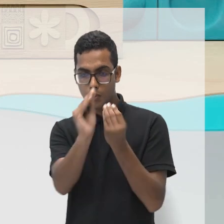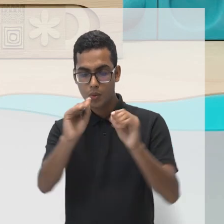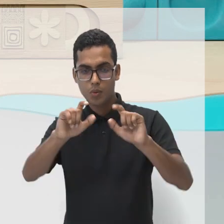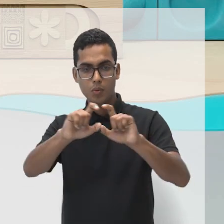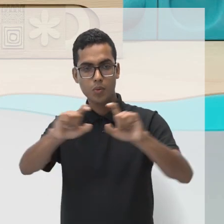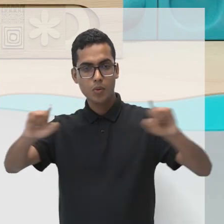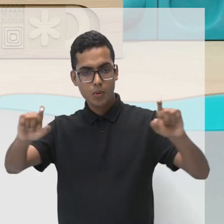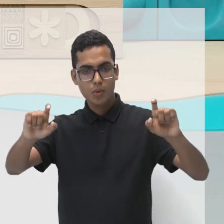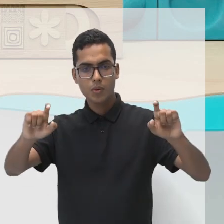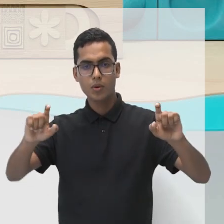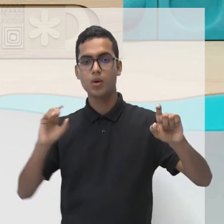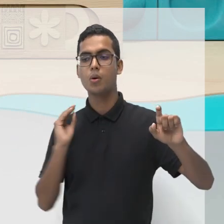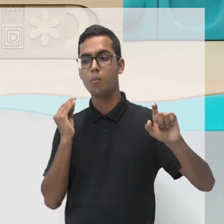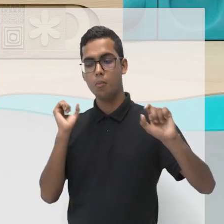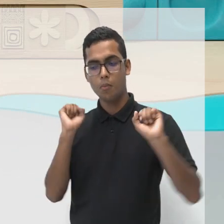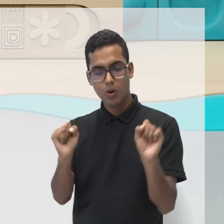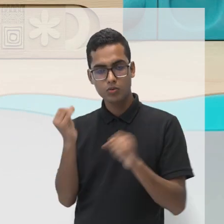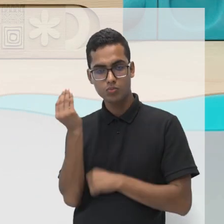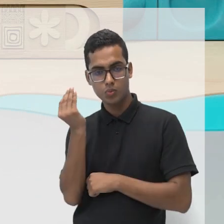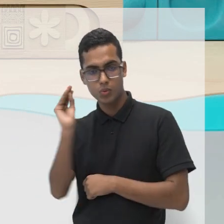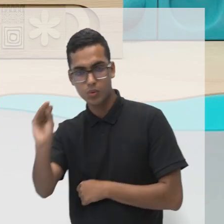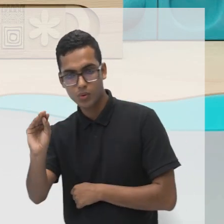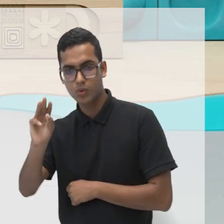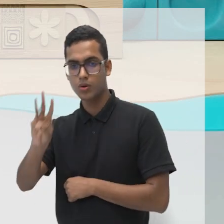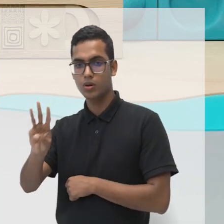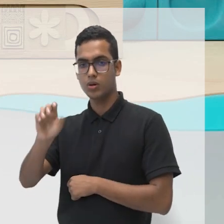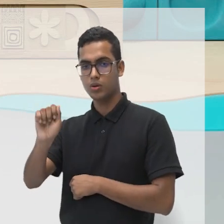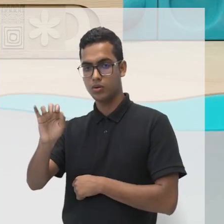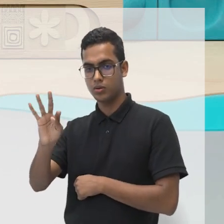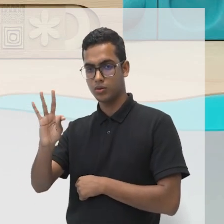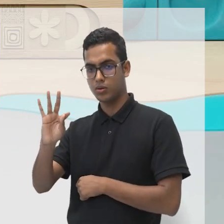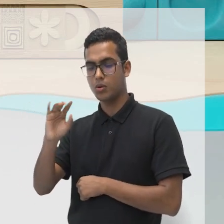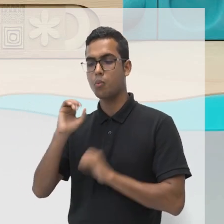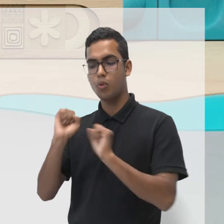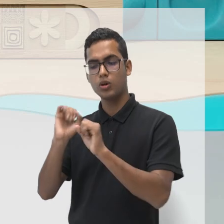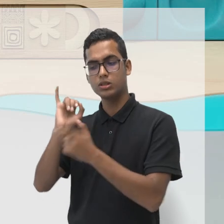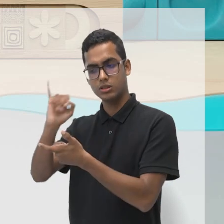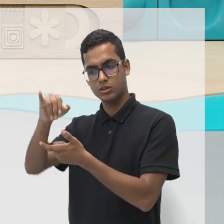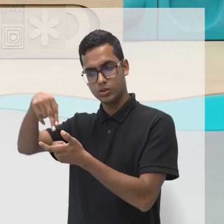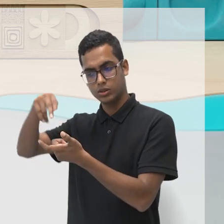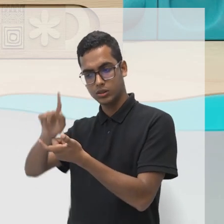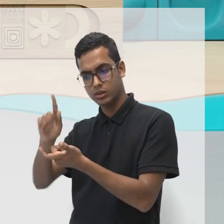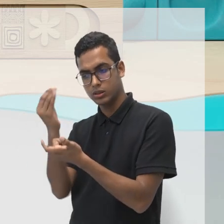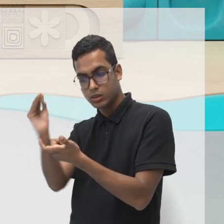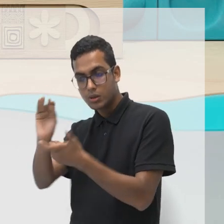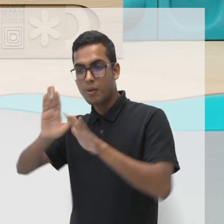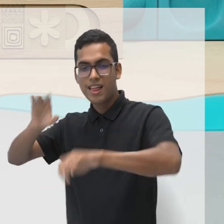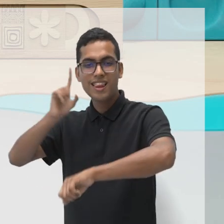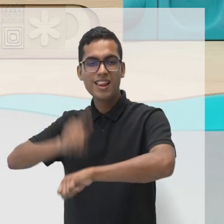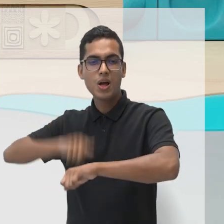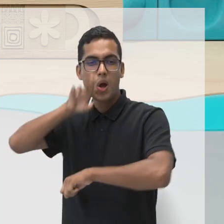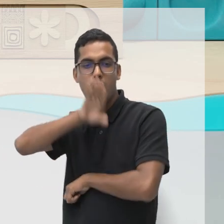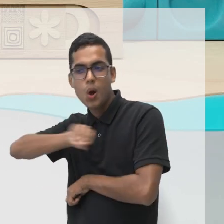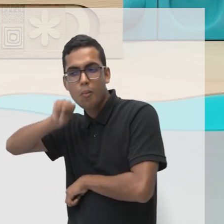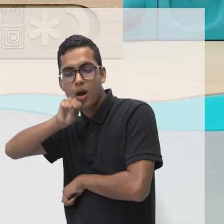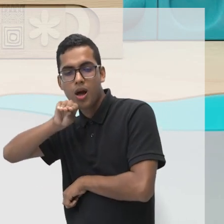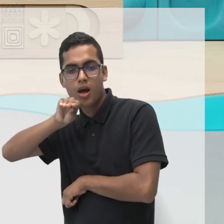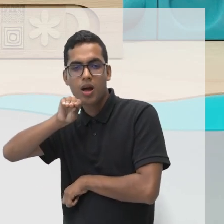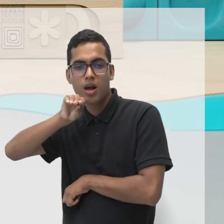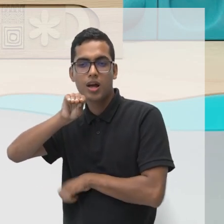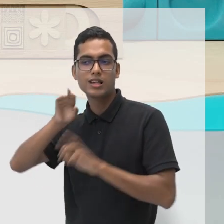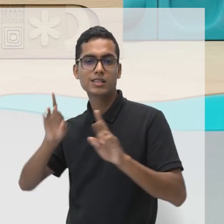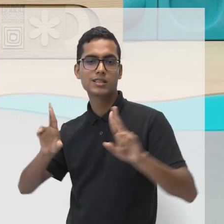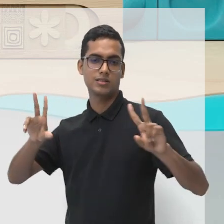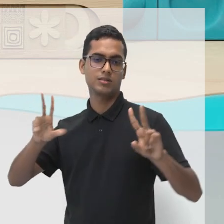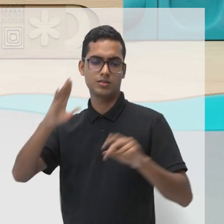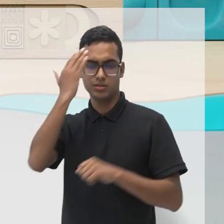desses três, indica, então, que trata-se de uma construção gramatical, é uma estrutura que assim exige, mas ele não tem